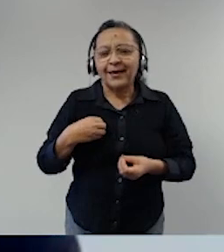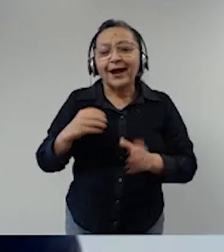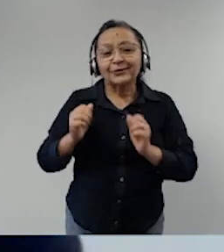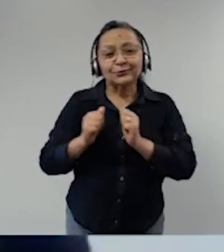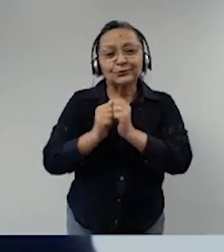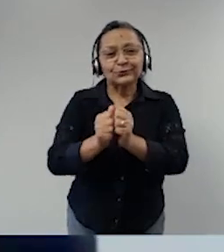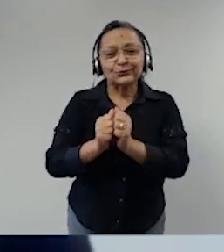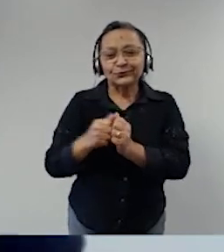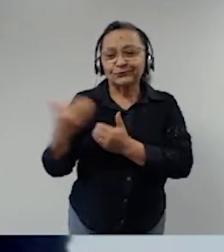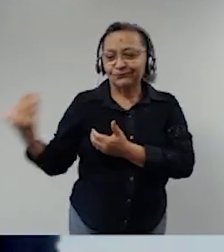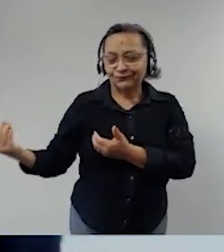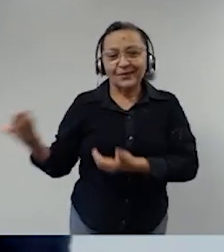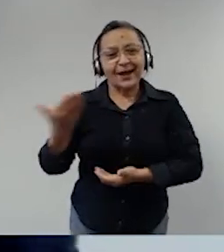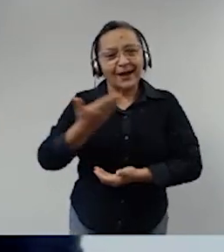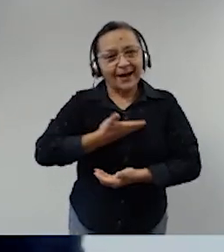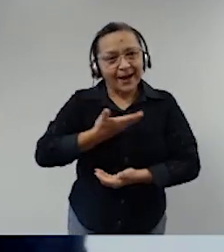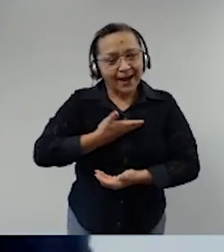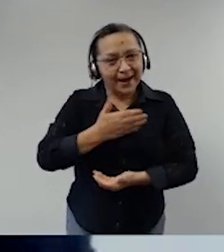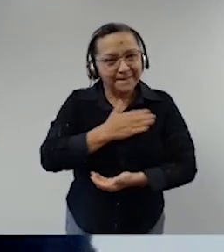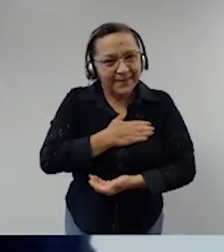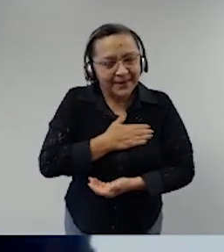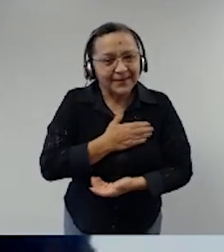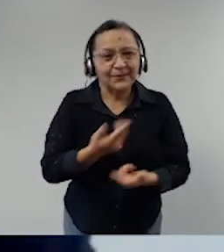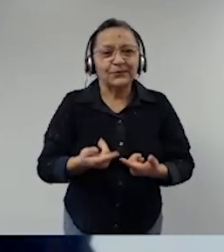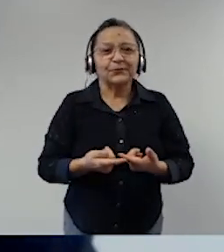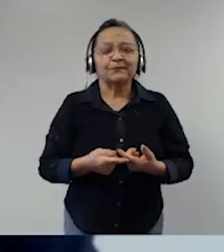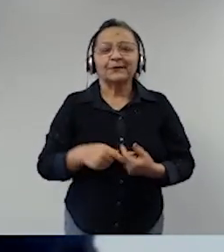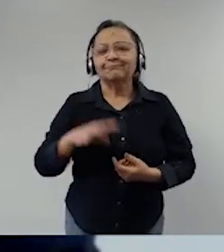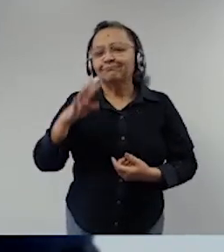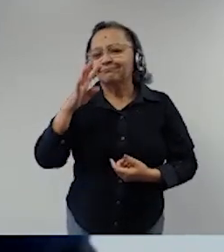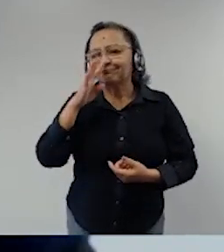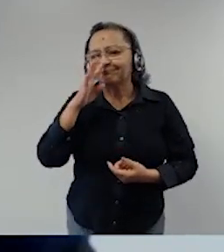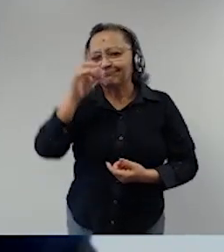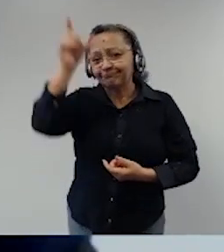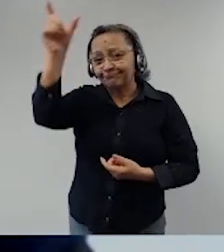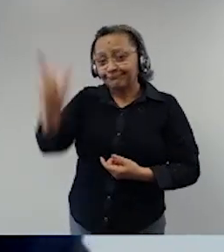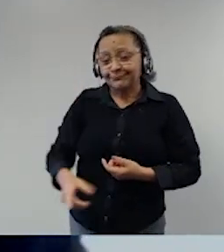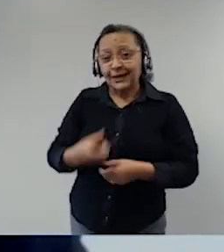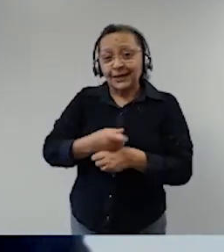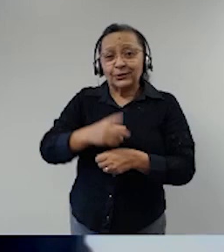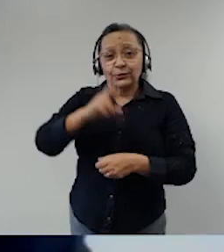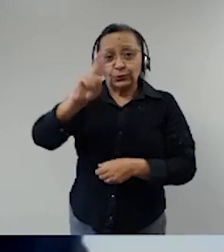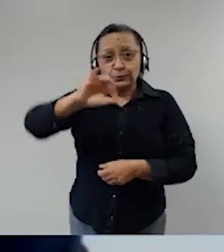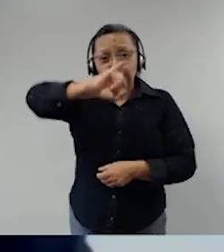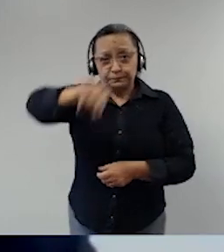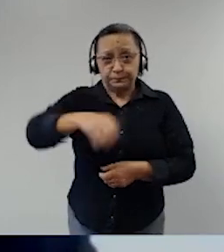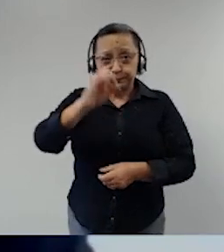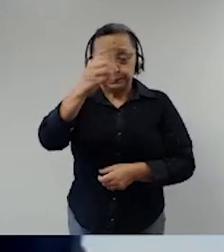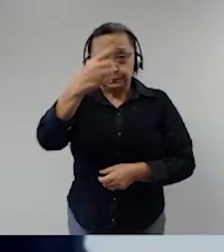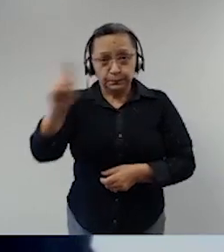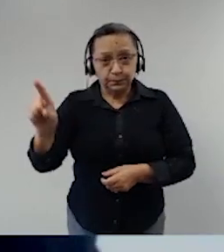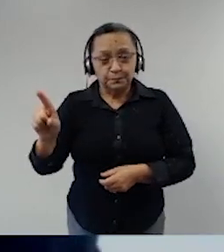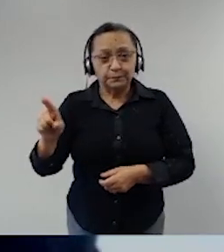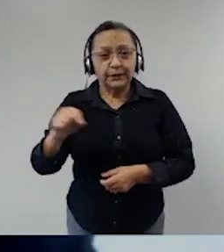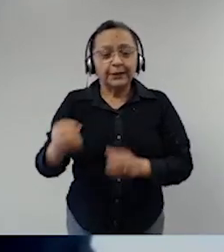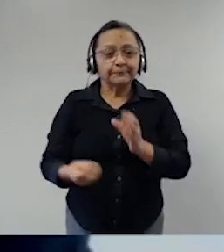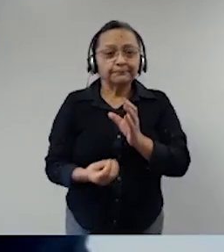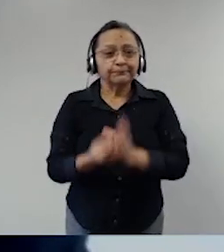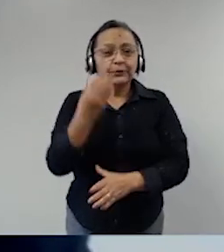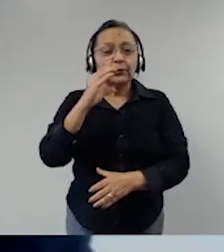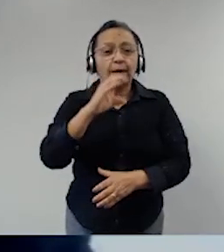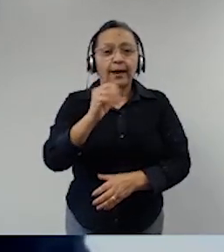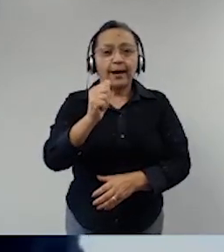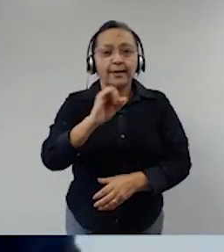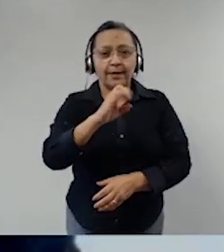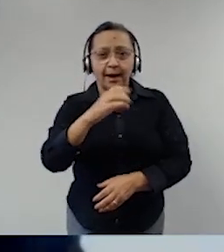companhia do meu querido amigo, o admirável doutor João Caiado Guerreiro, fundador da Caiado